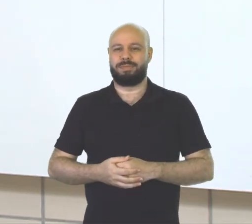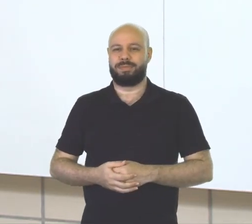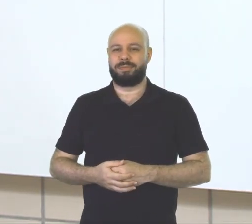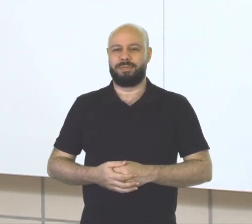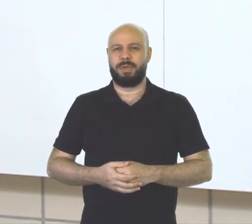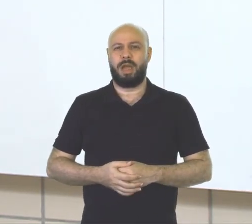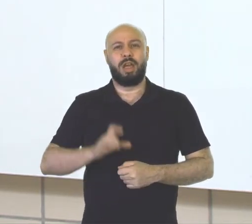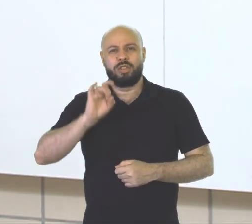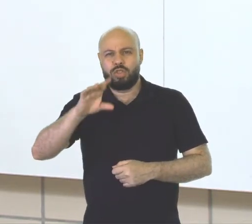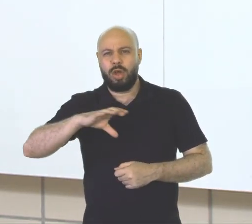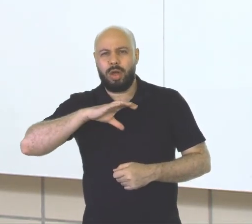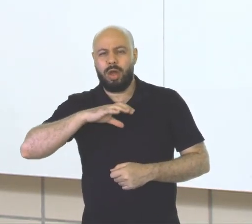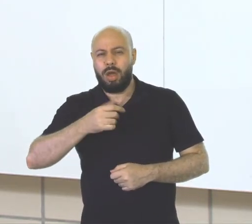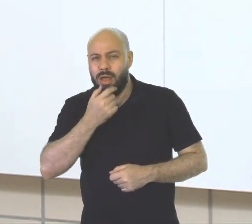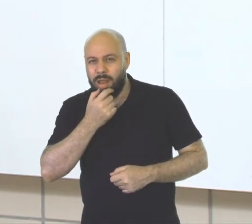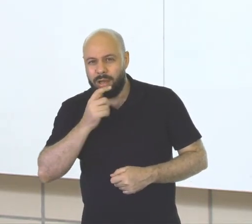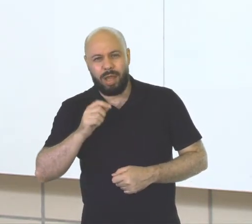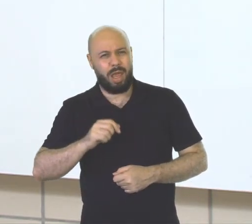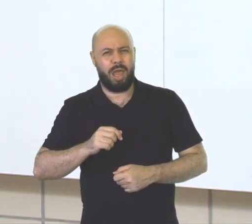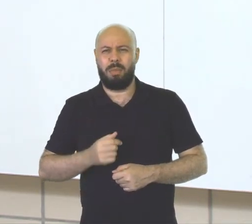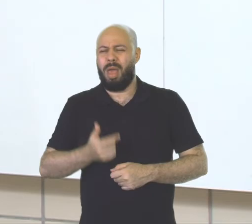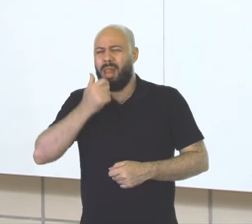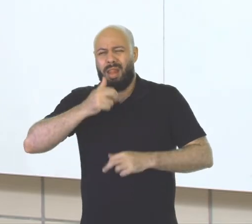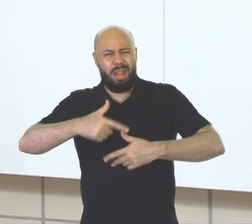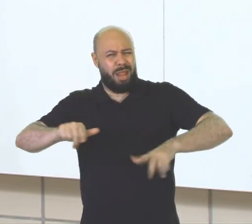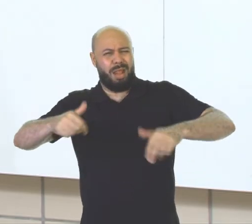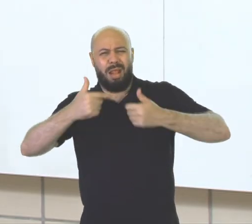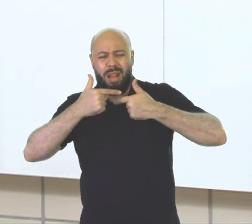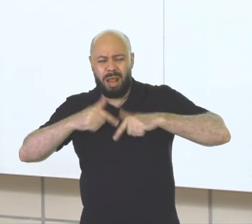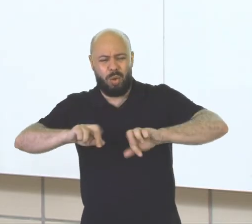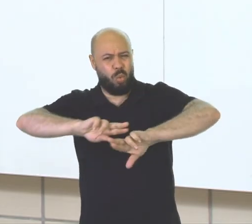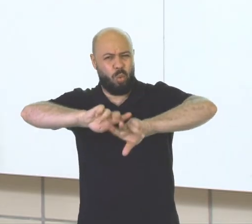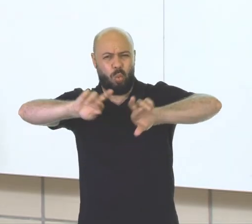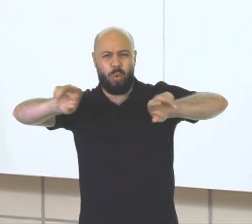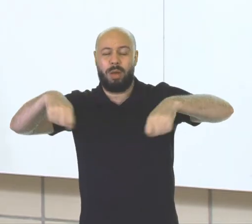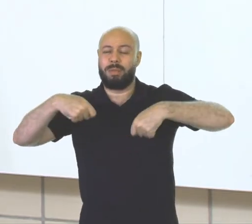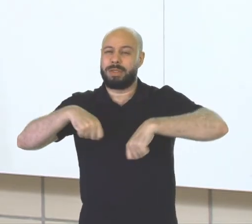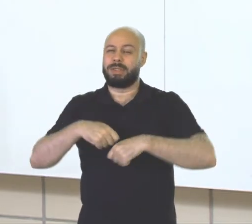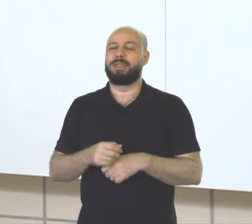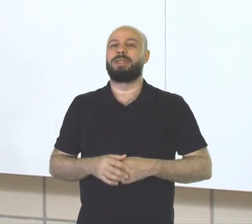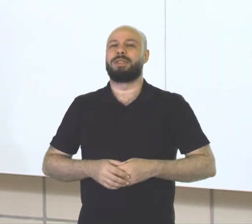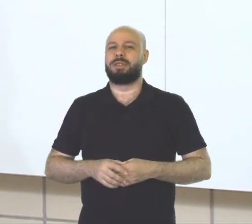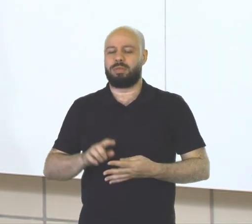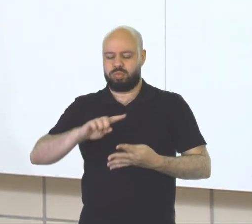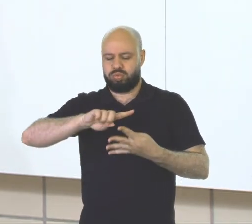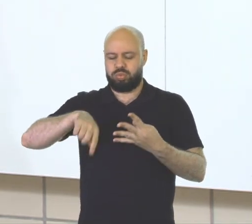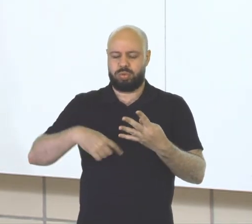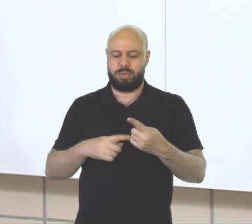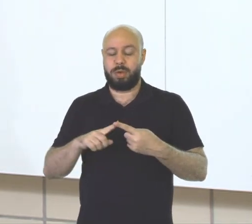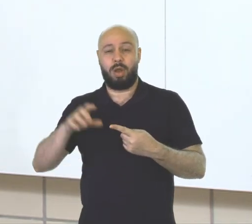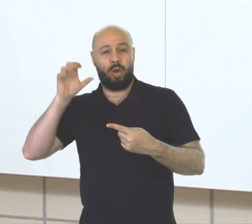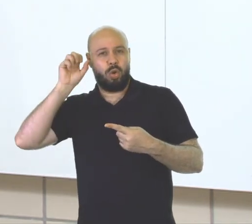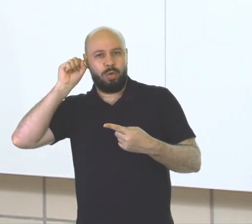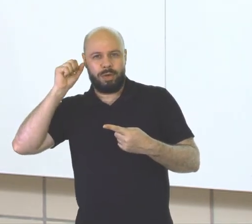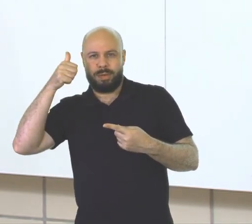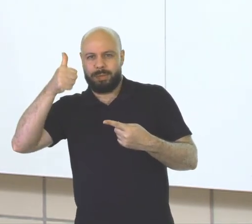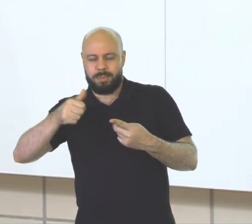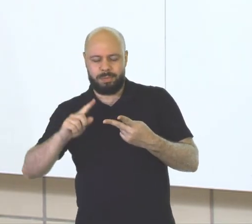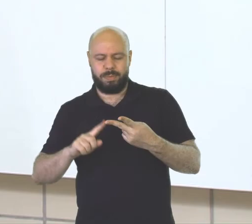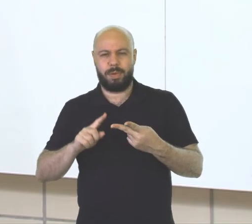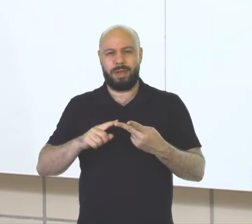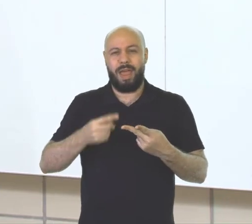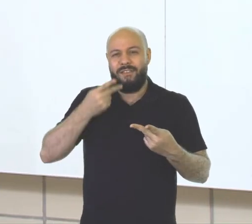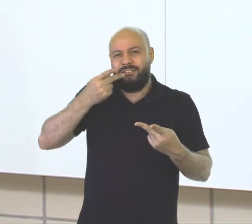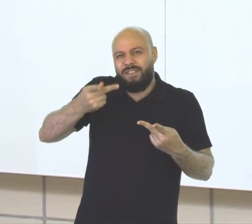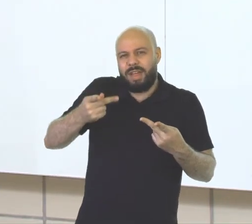só em inglês, mas em qualquer idioma nós precisamos treinar estas quatro habilidades. A primeira é ouvir, depois